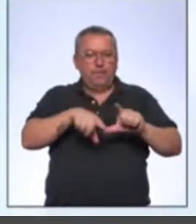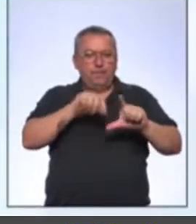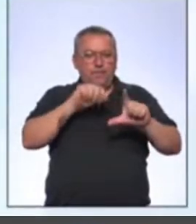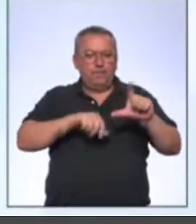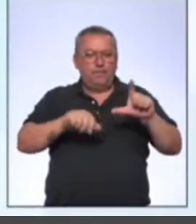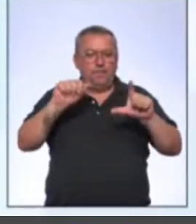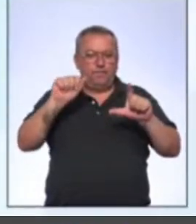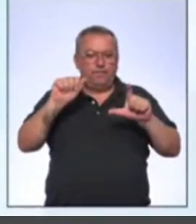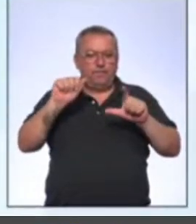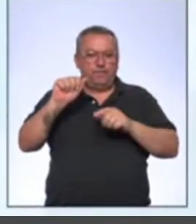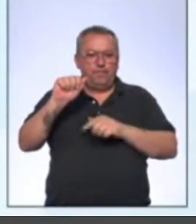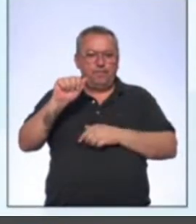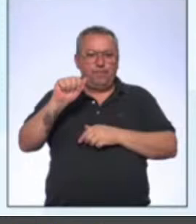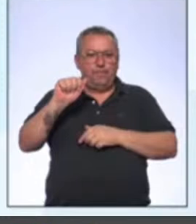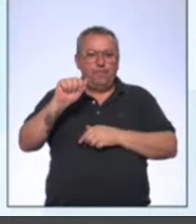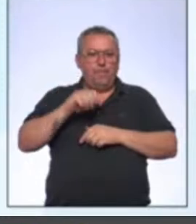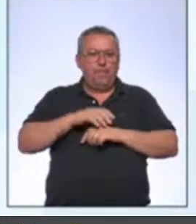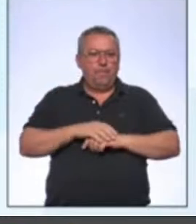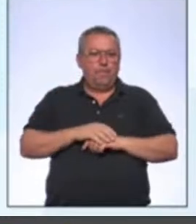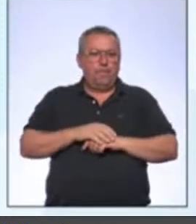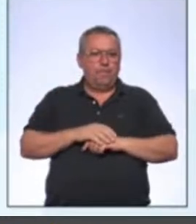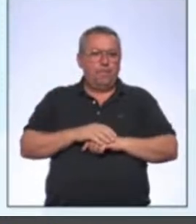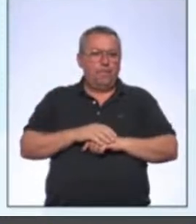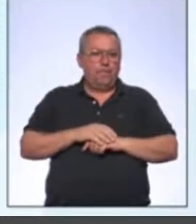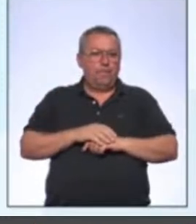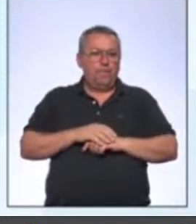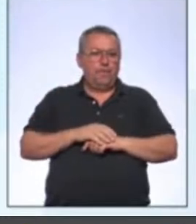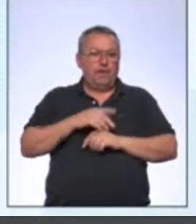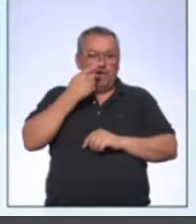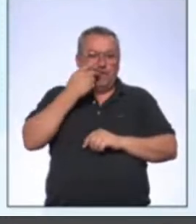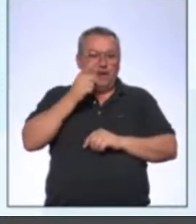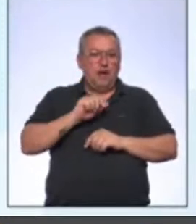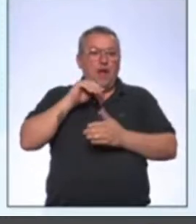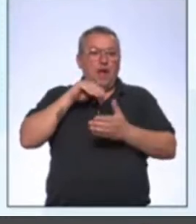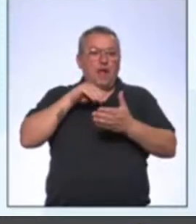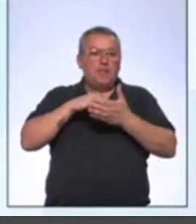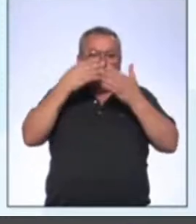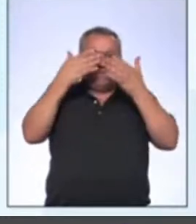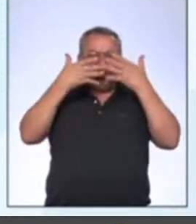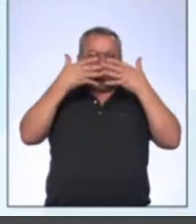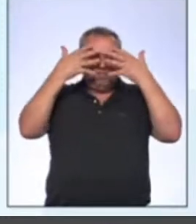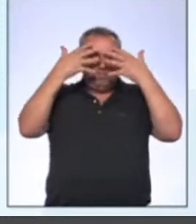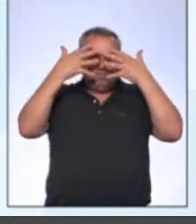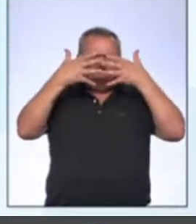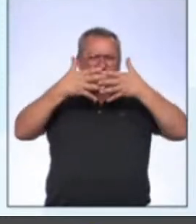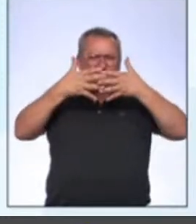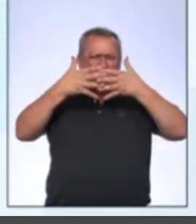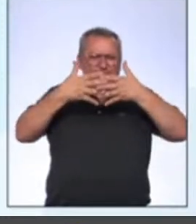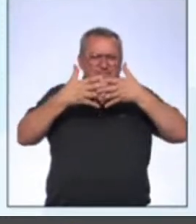alternativa A, conforme a gente vai vendo o PPT, diz assim, que até a vista se atrapalha.